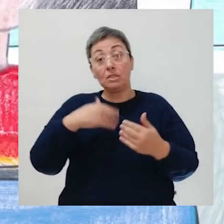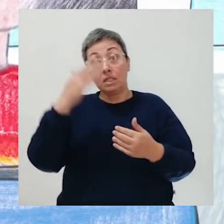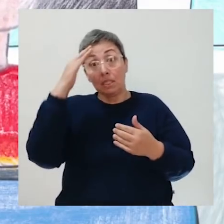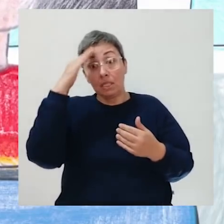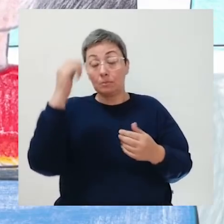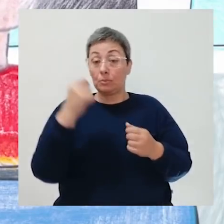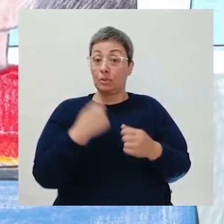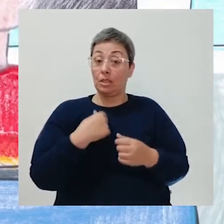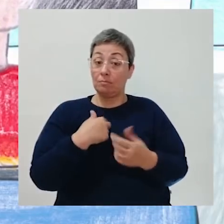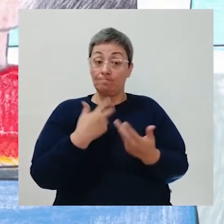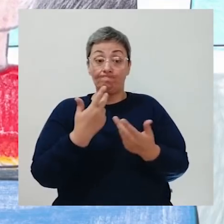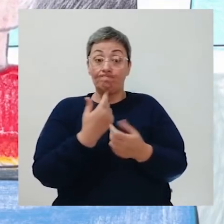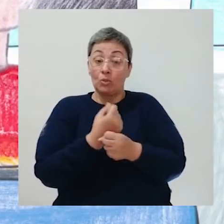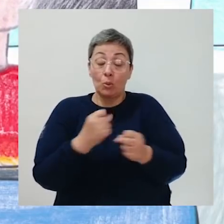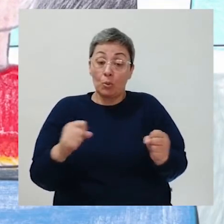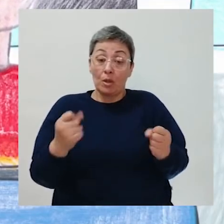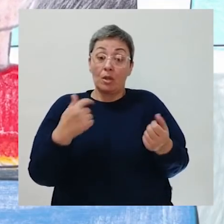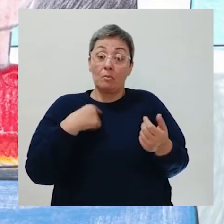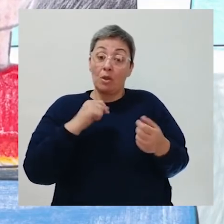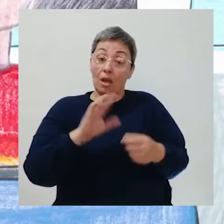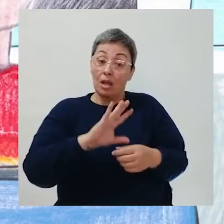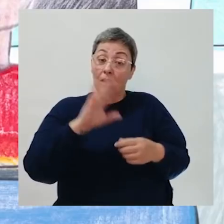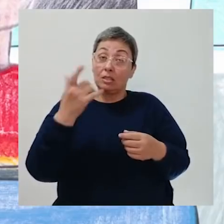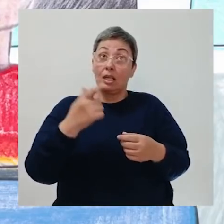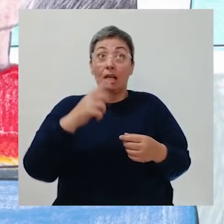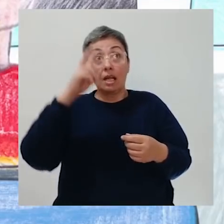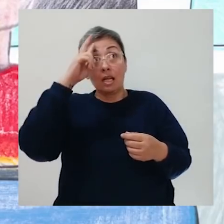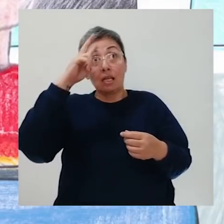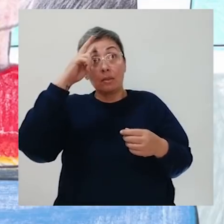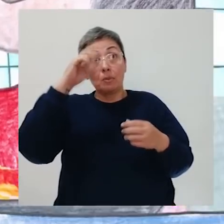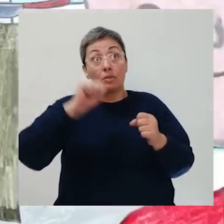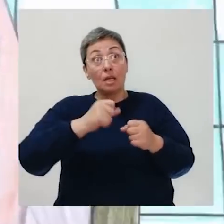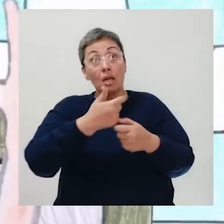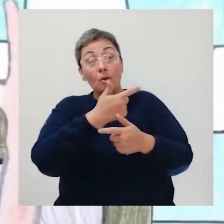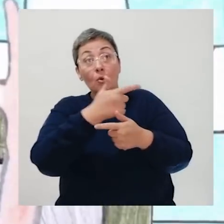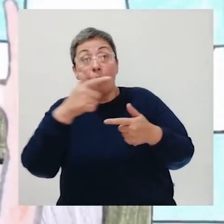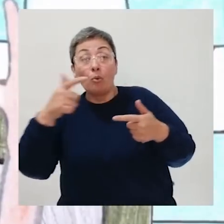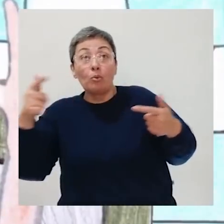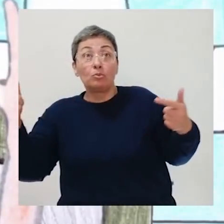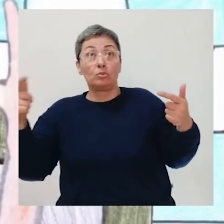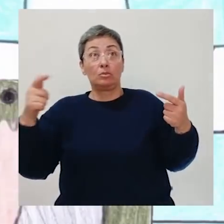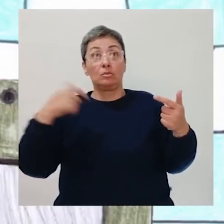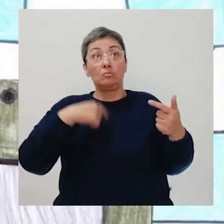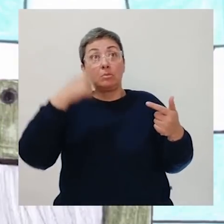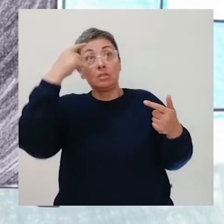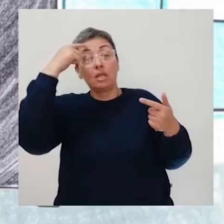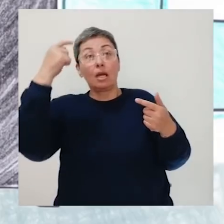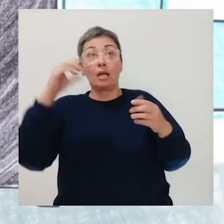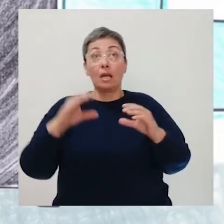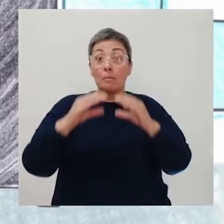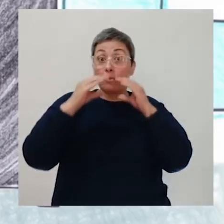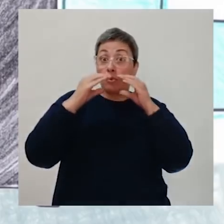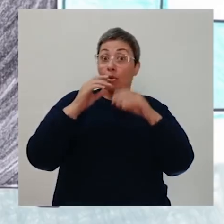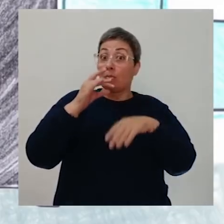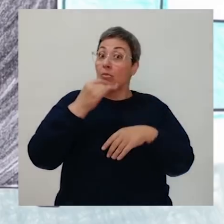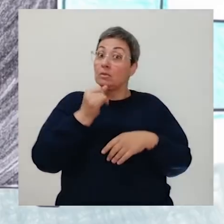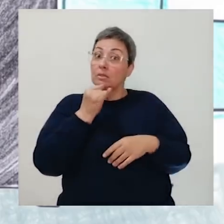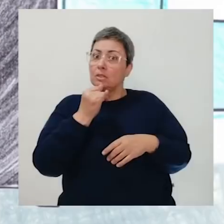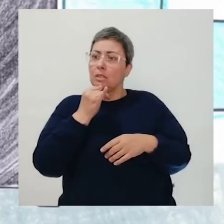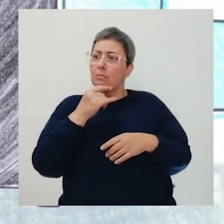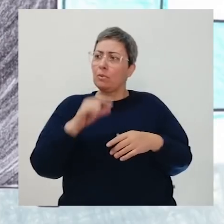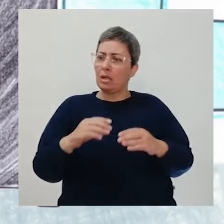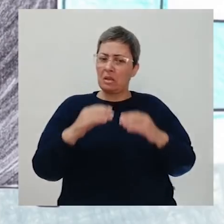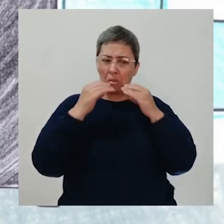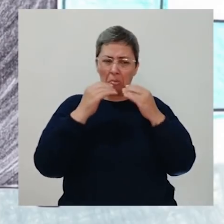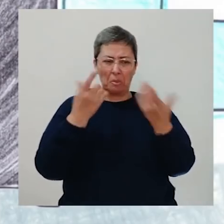que não é possível acontecer, está livre para pensar em uma alternativa. Hambúrguer, por exemplo. Hambúrguer, pai? Que